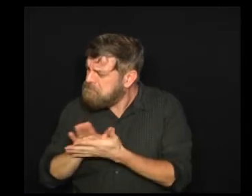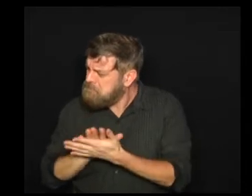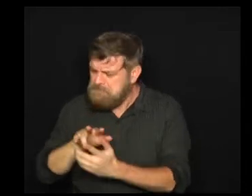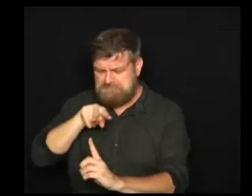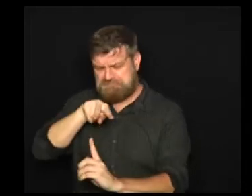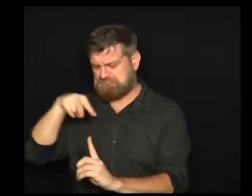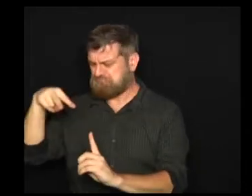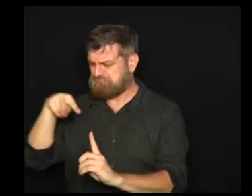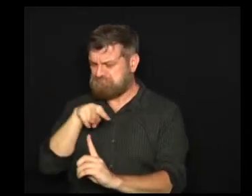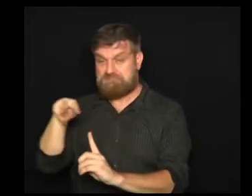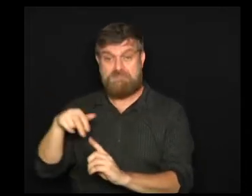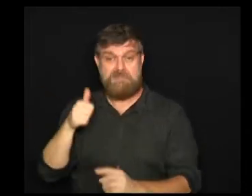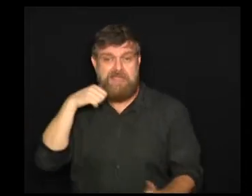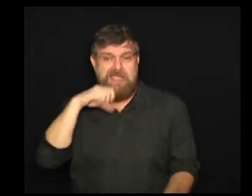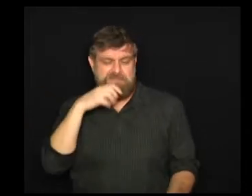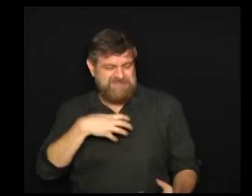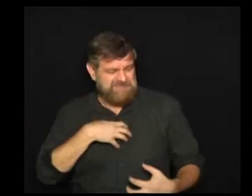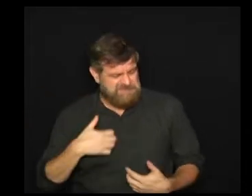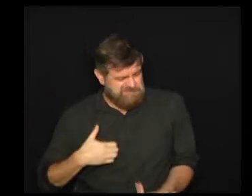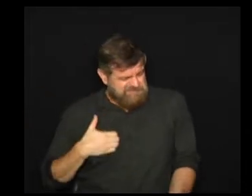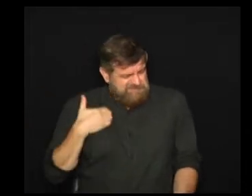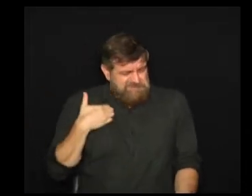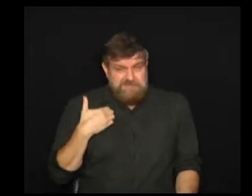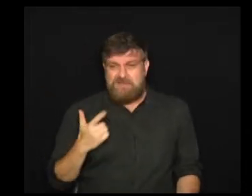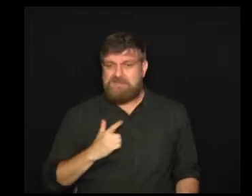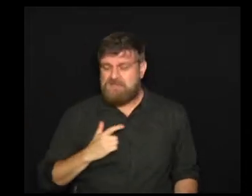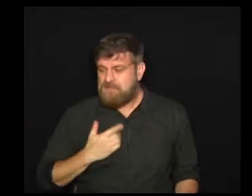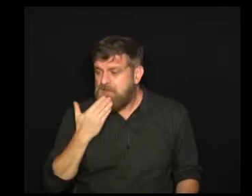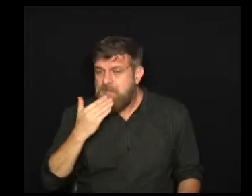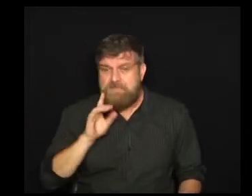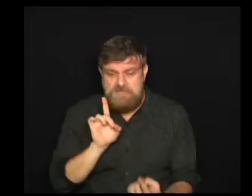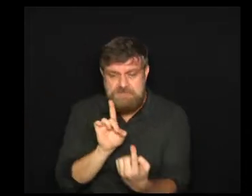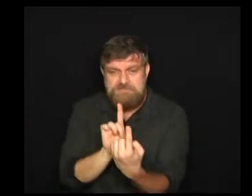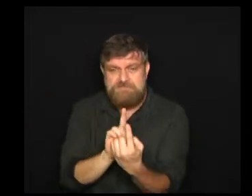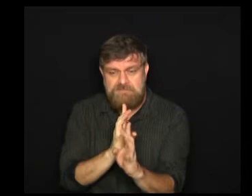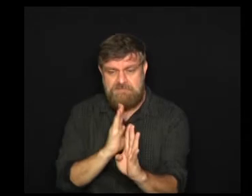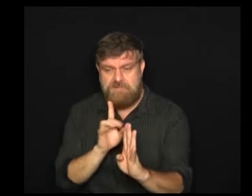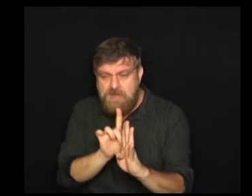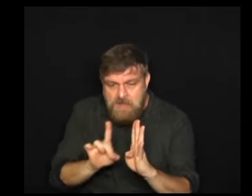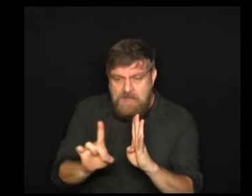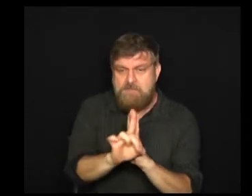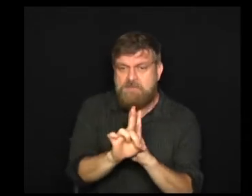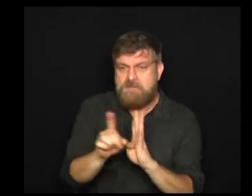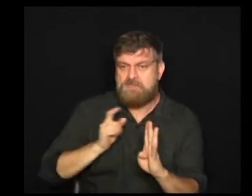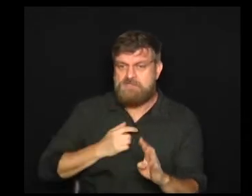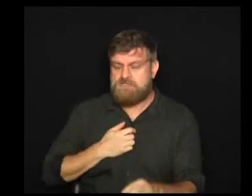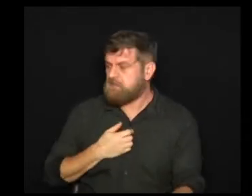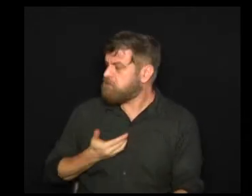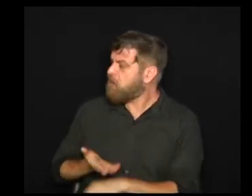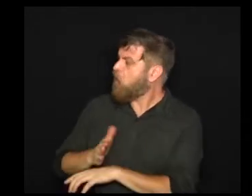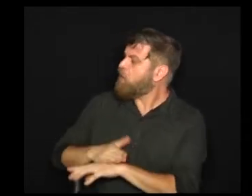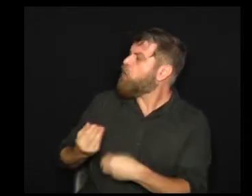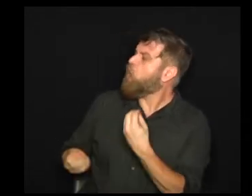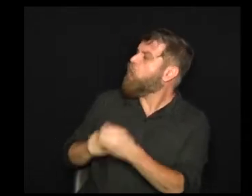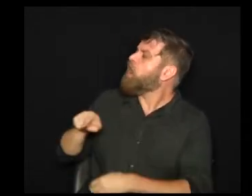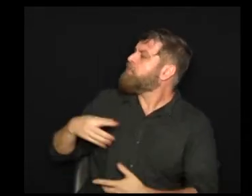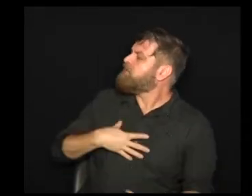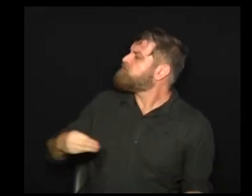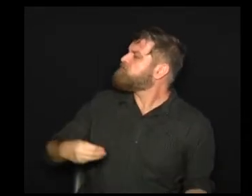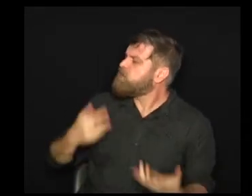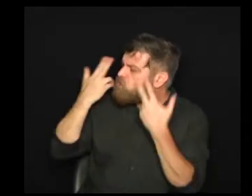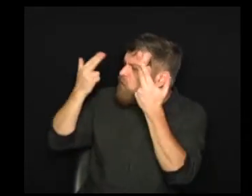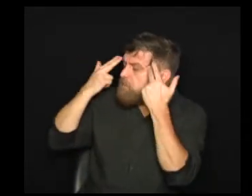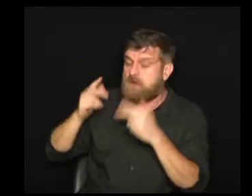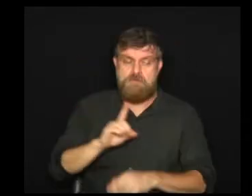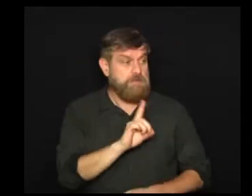sempre causava constrangimento em elas buscarem um atendimento preferencial em algum espaço, né? Ou ter uma preferência de atendimento em algum espaço e